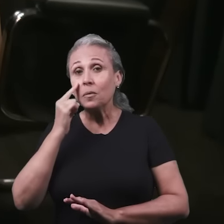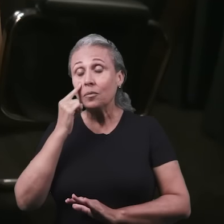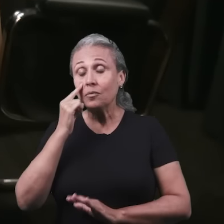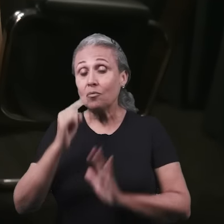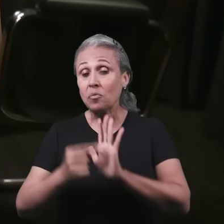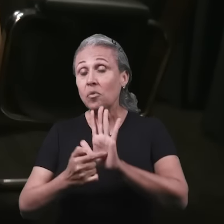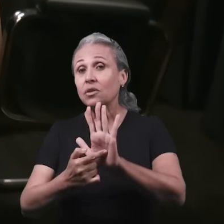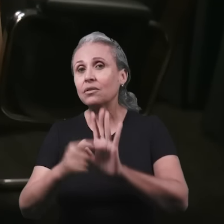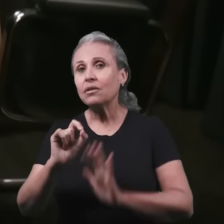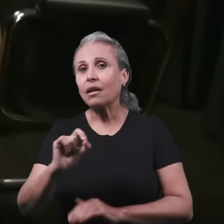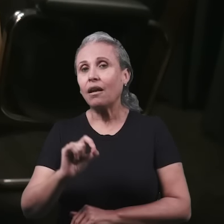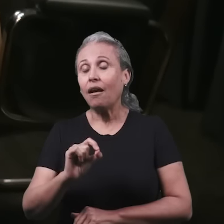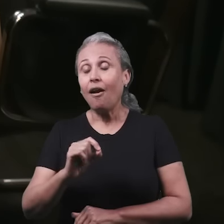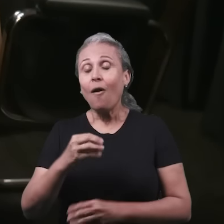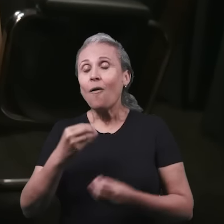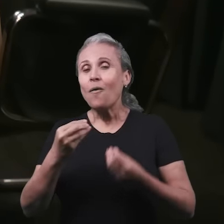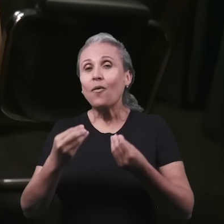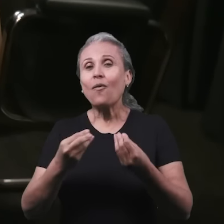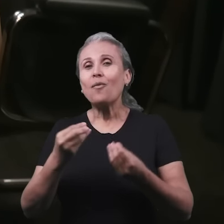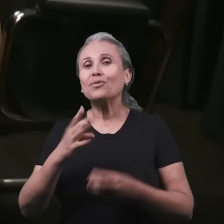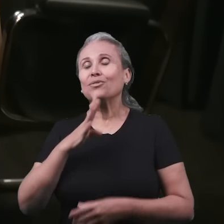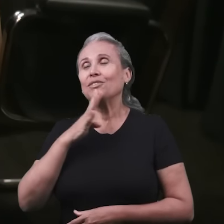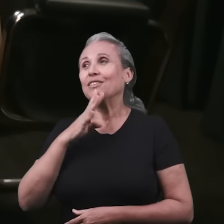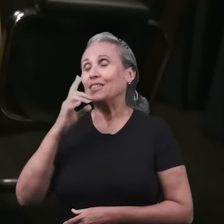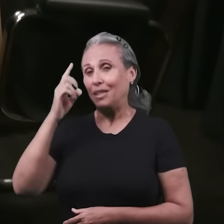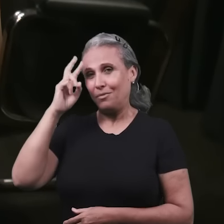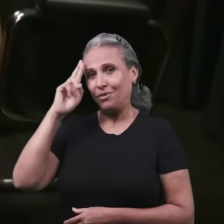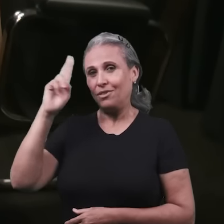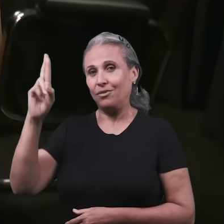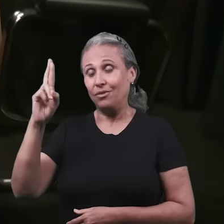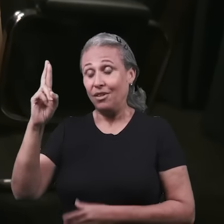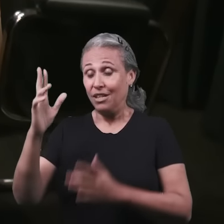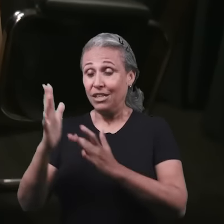do Senhor, que o Senhor ele não se apressa em julgar, na verdade ele